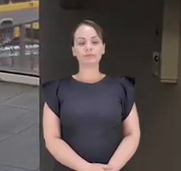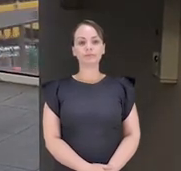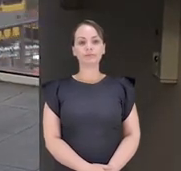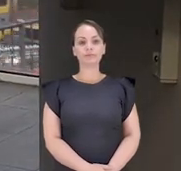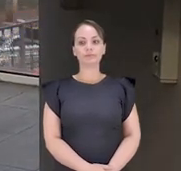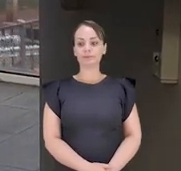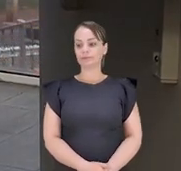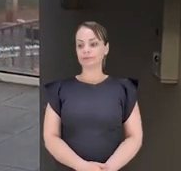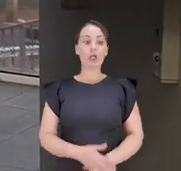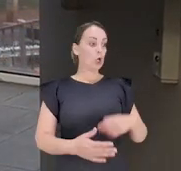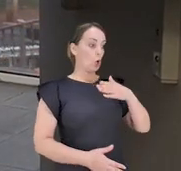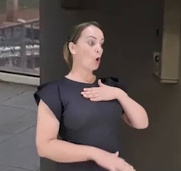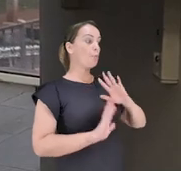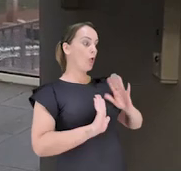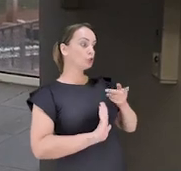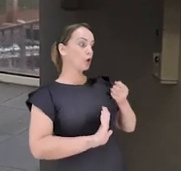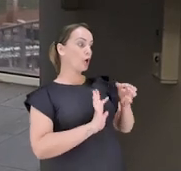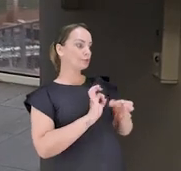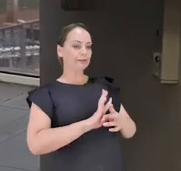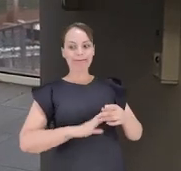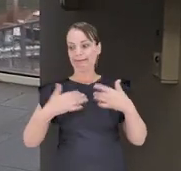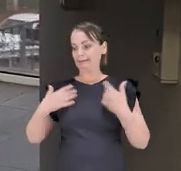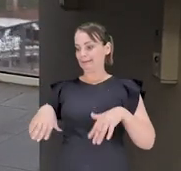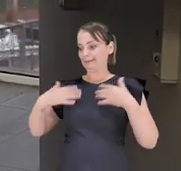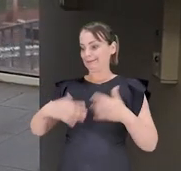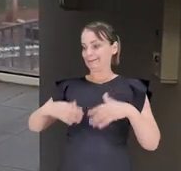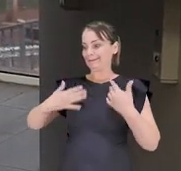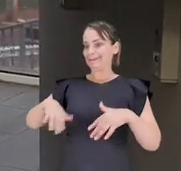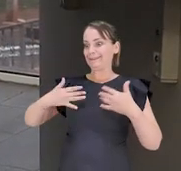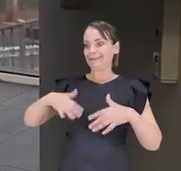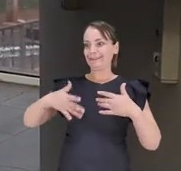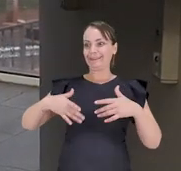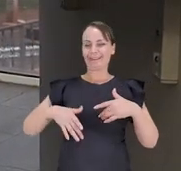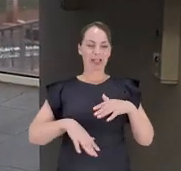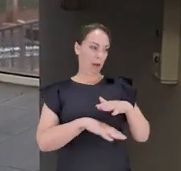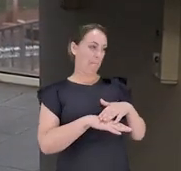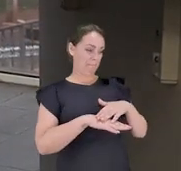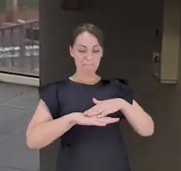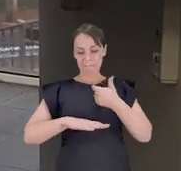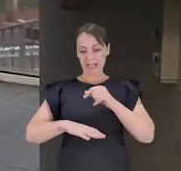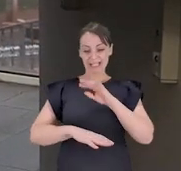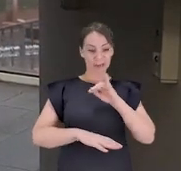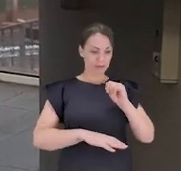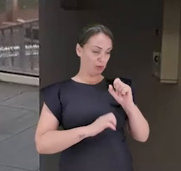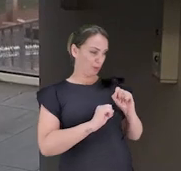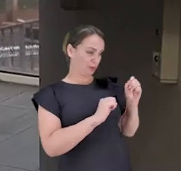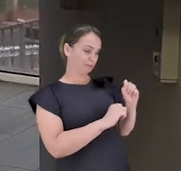O meu já Do céu, e eu tô penando aqui. Coloca mais um pouco de ativador. Com certeza,